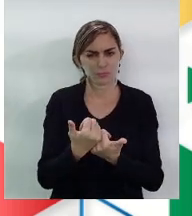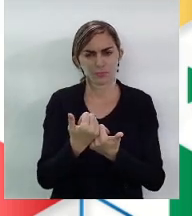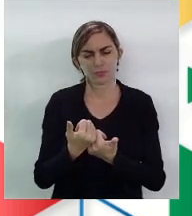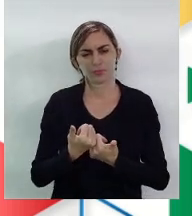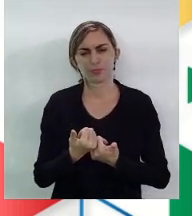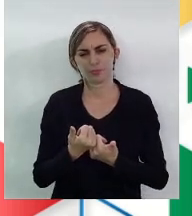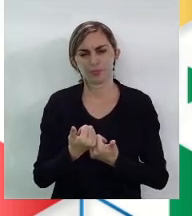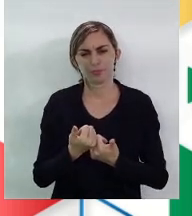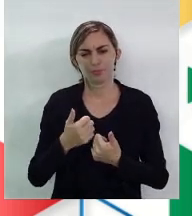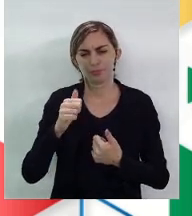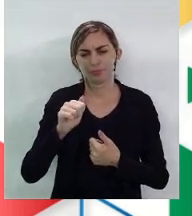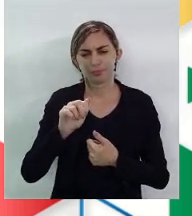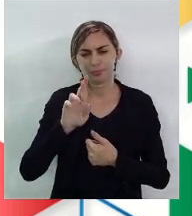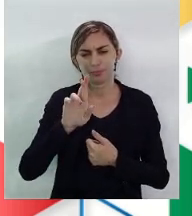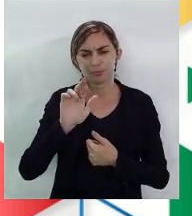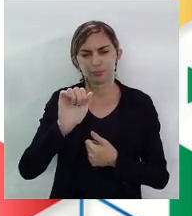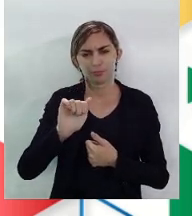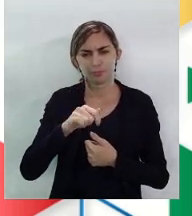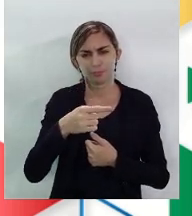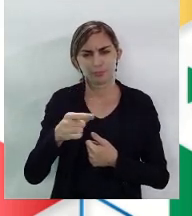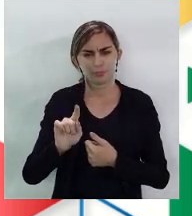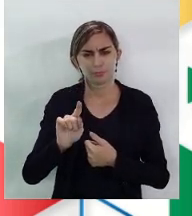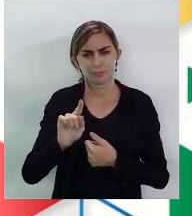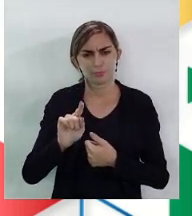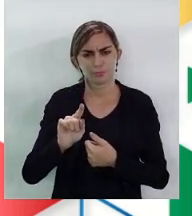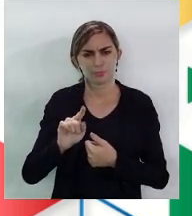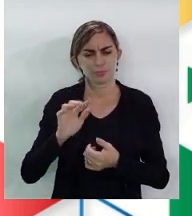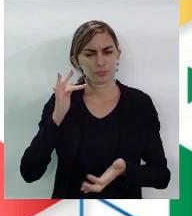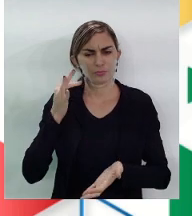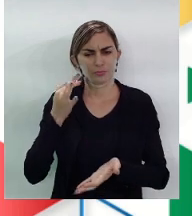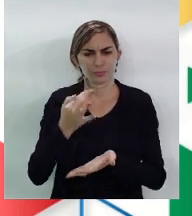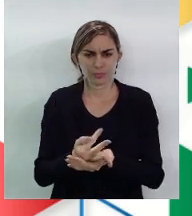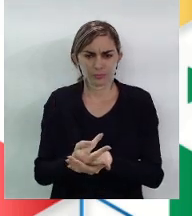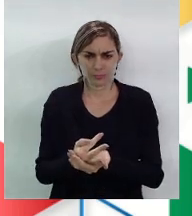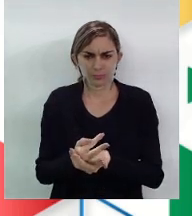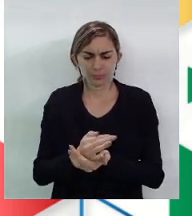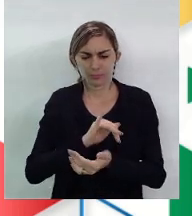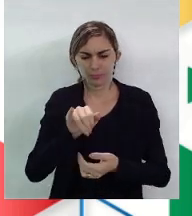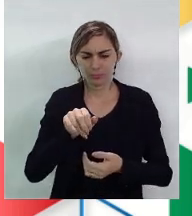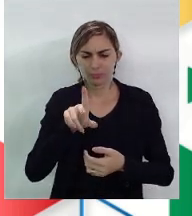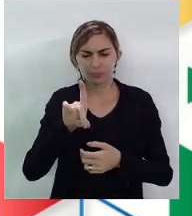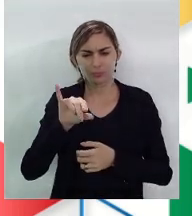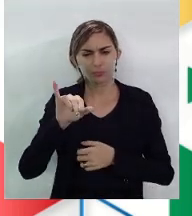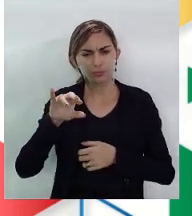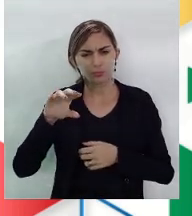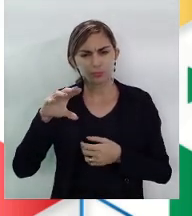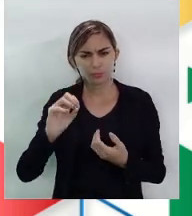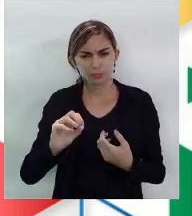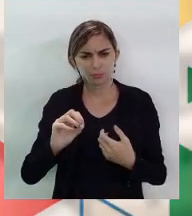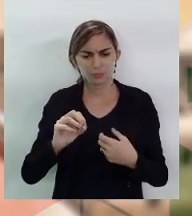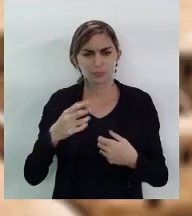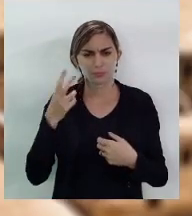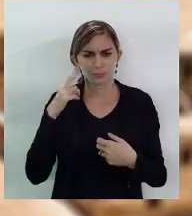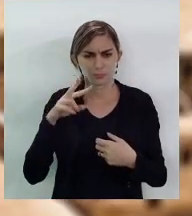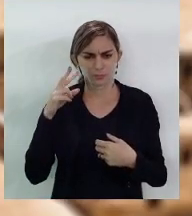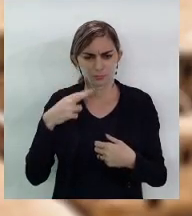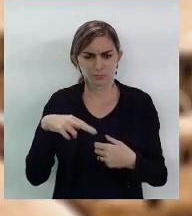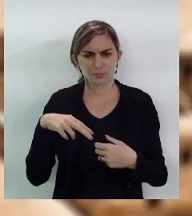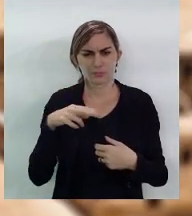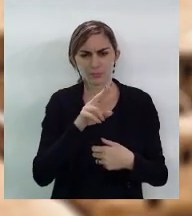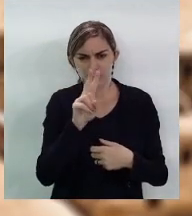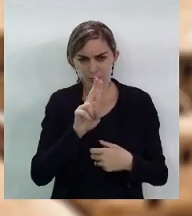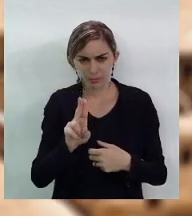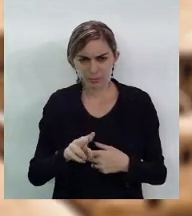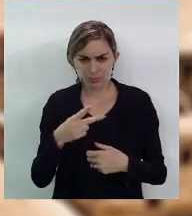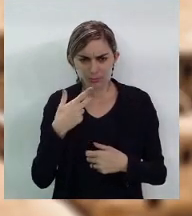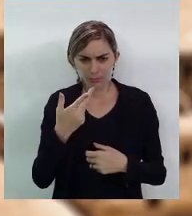representação de Abraão, o pai da fé chamado. Então, no judaísmo, Abraão. Lembram só os nomes que eu